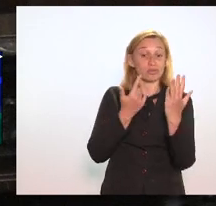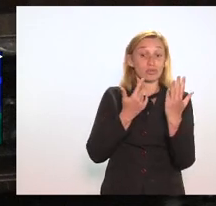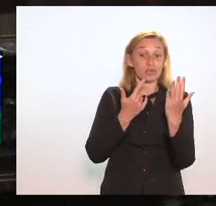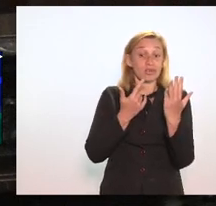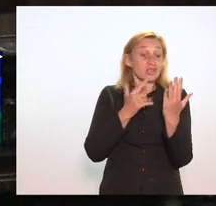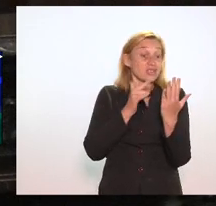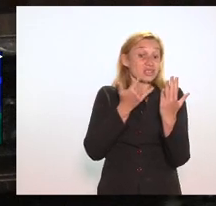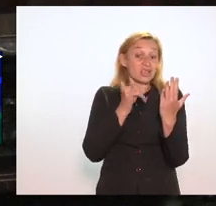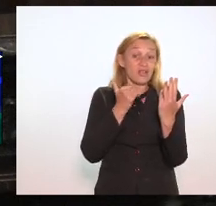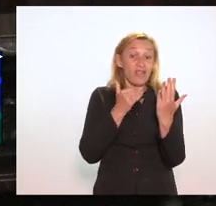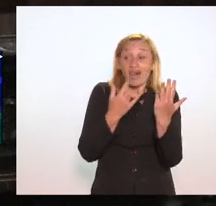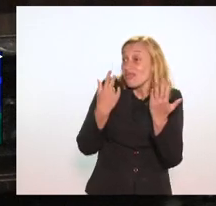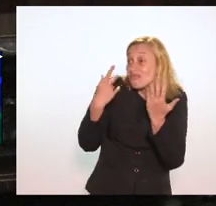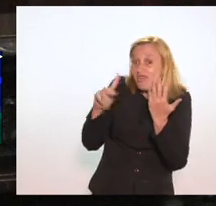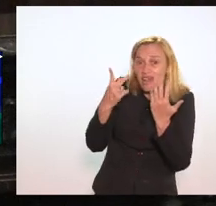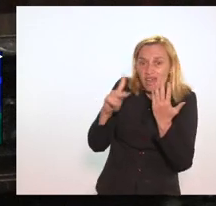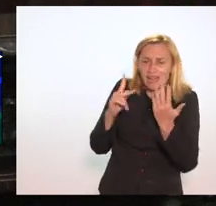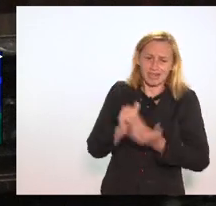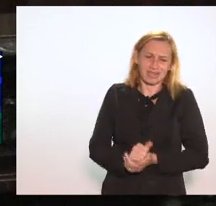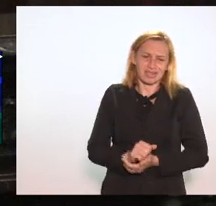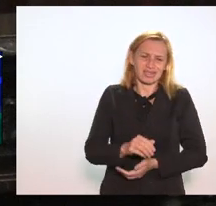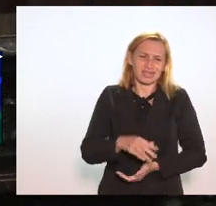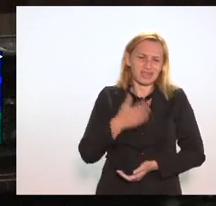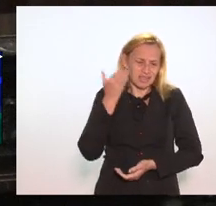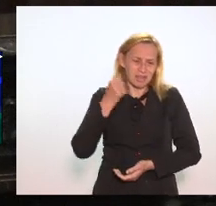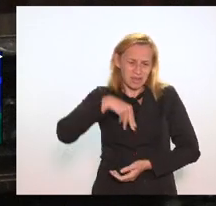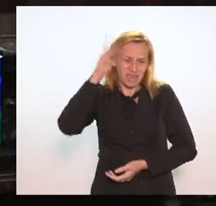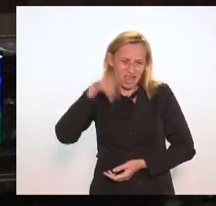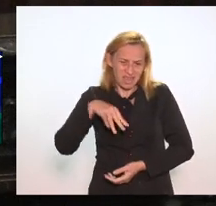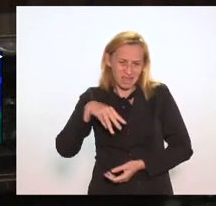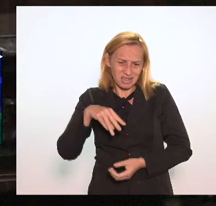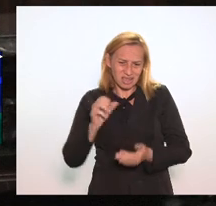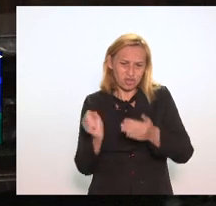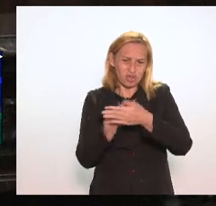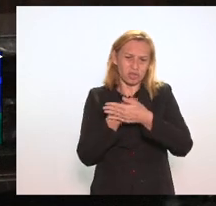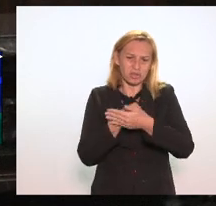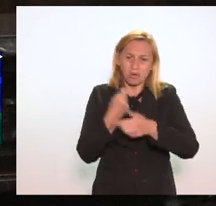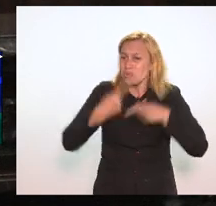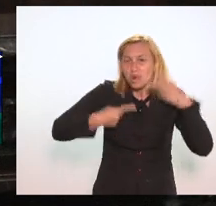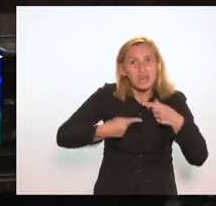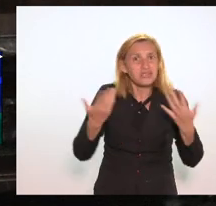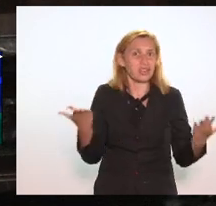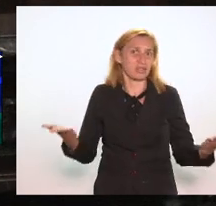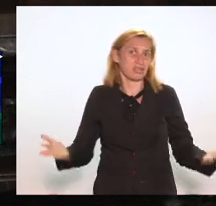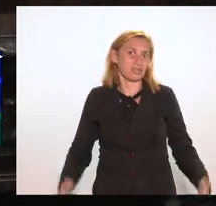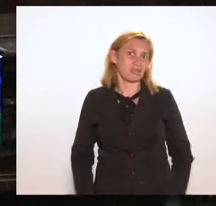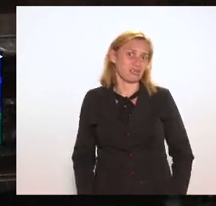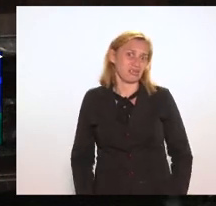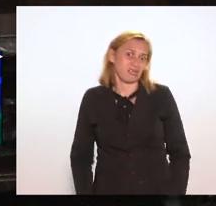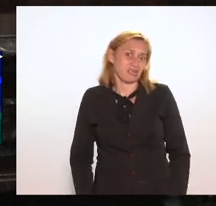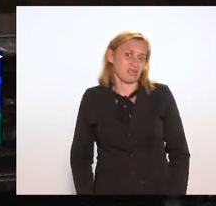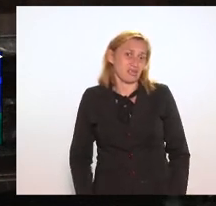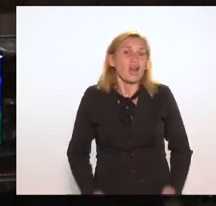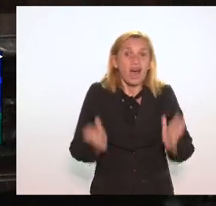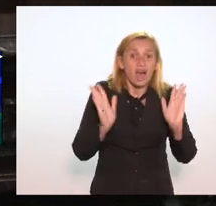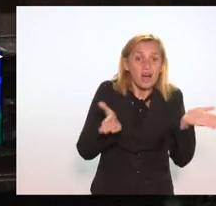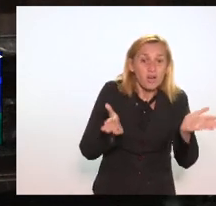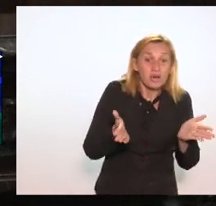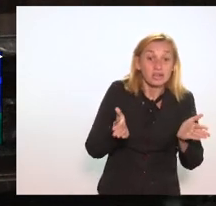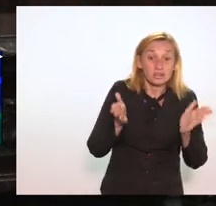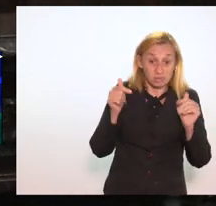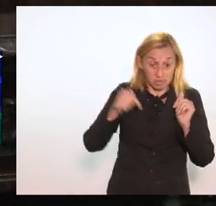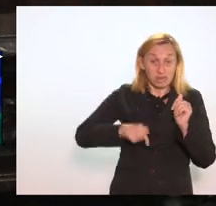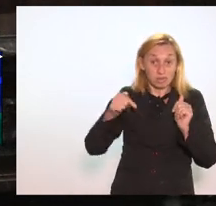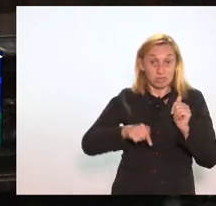G1 é só o que que tá atrás disso tudo fica política é isso E Agora Nós